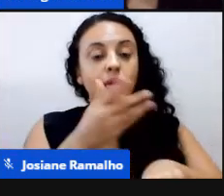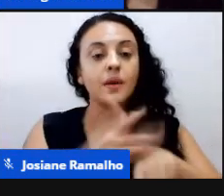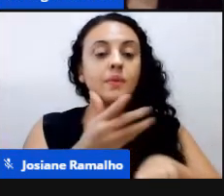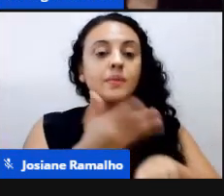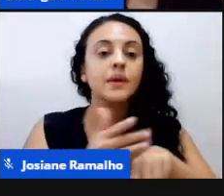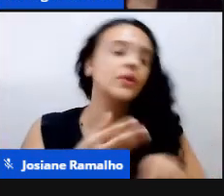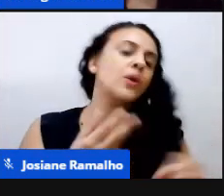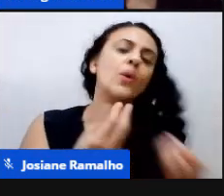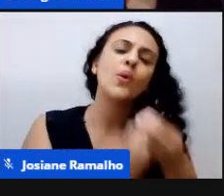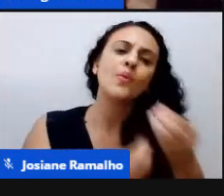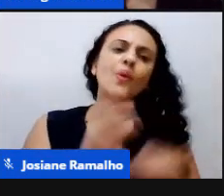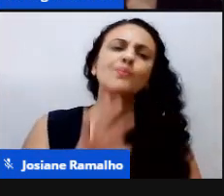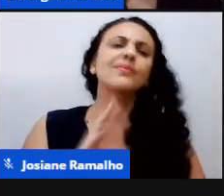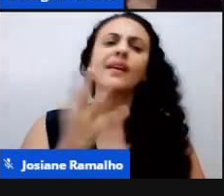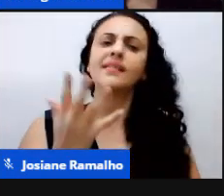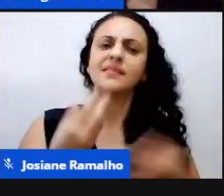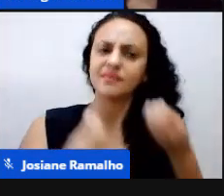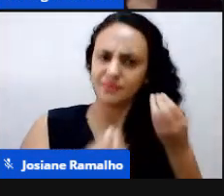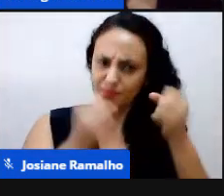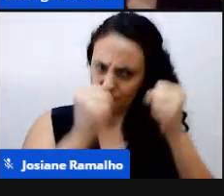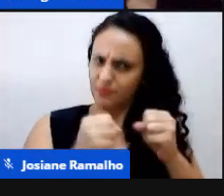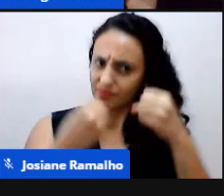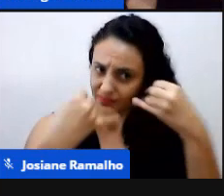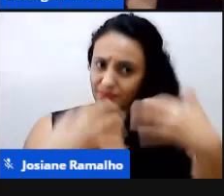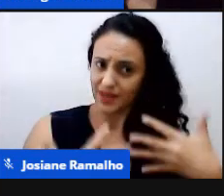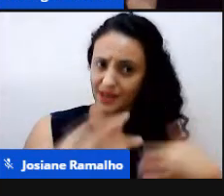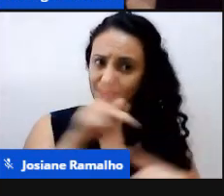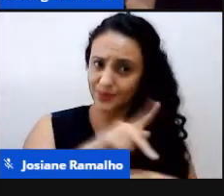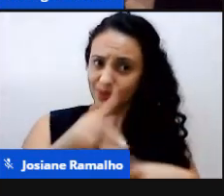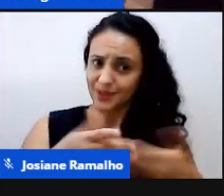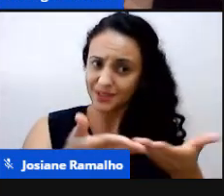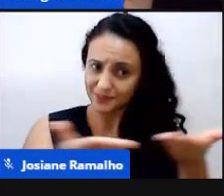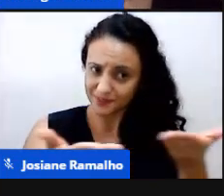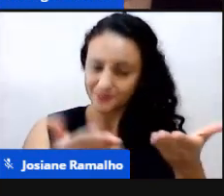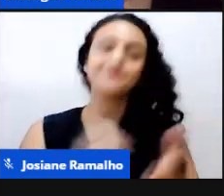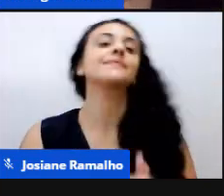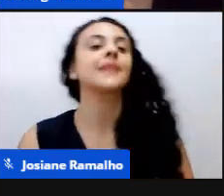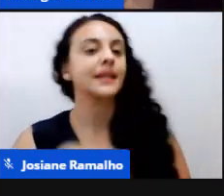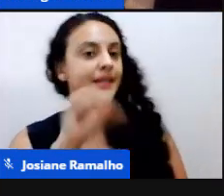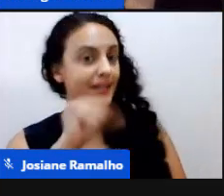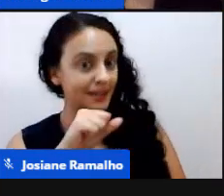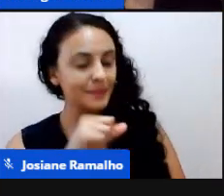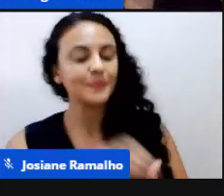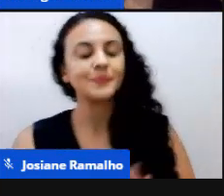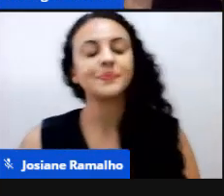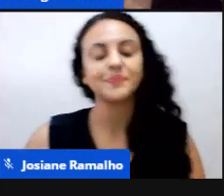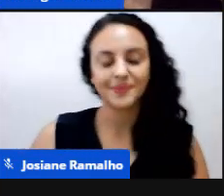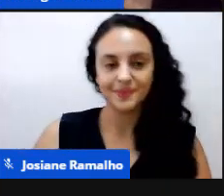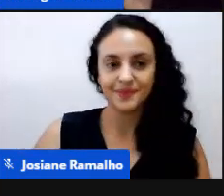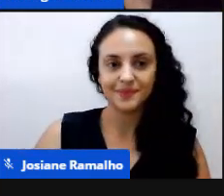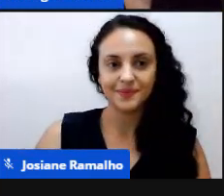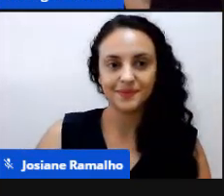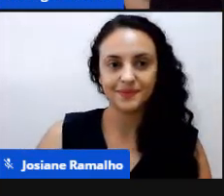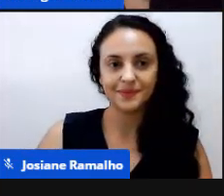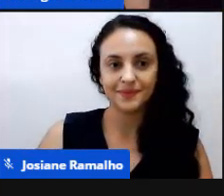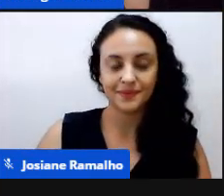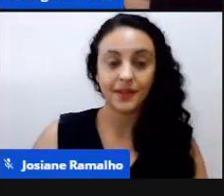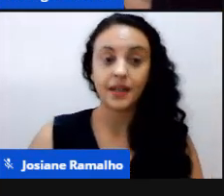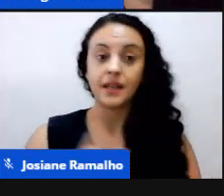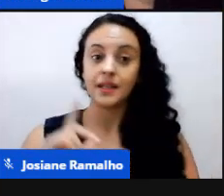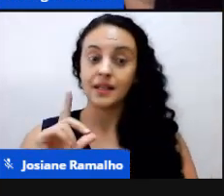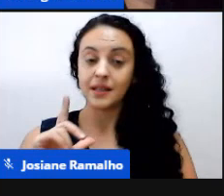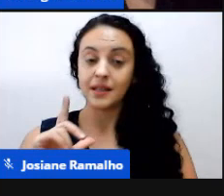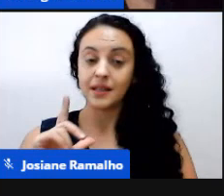na educação infantil? Você pode explicar um pouquinho para os nossos professores? Vamos lá, Felipe. O negócio é o seguinte: nós temos